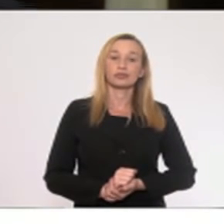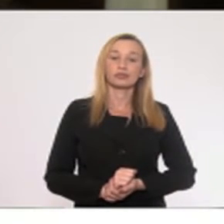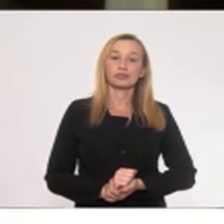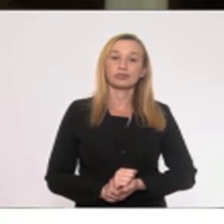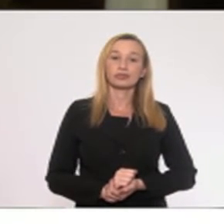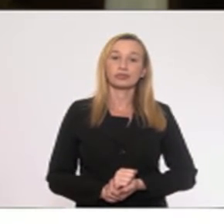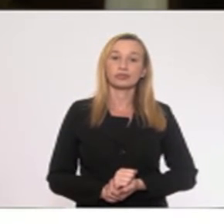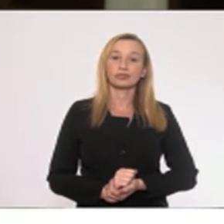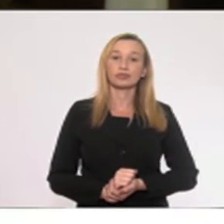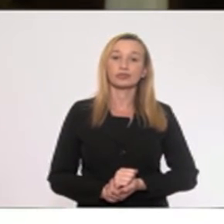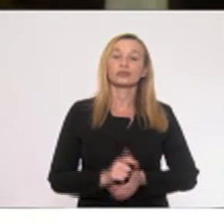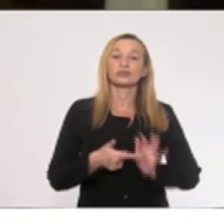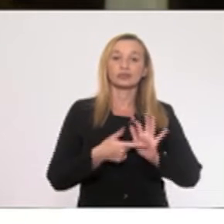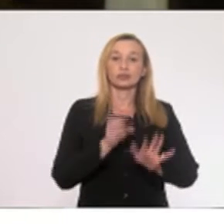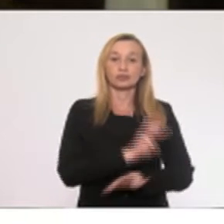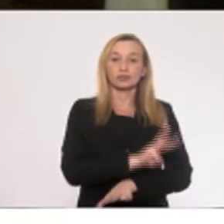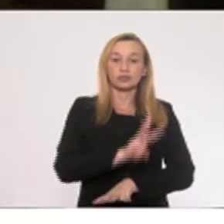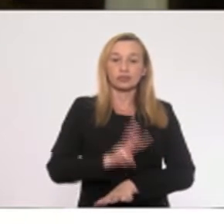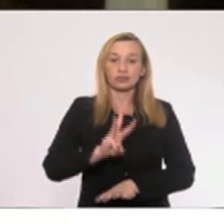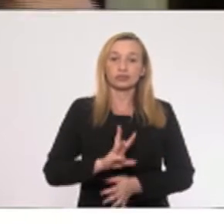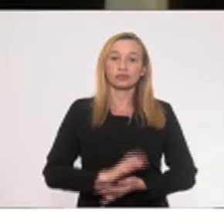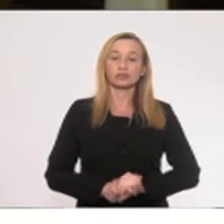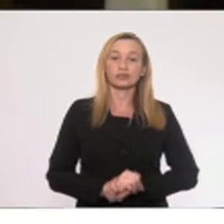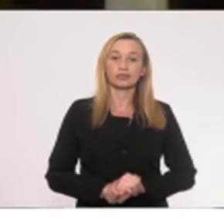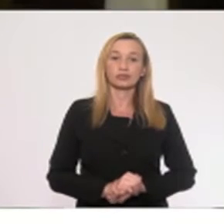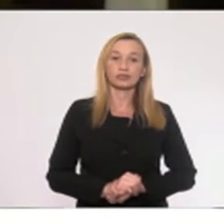no site,